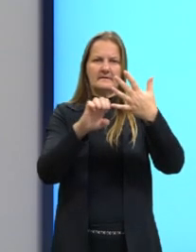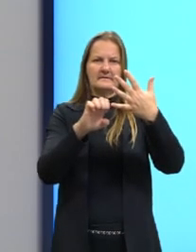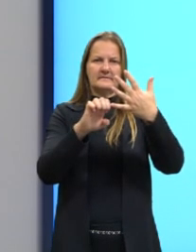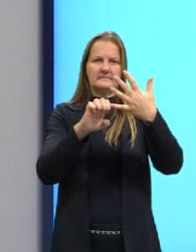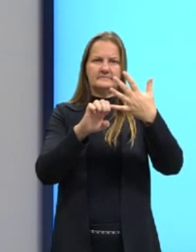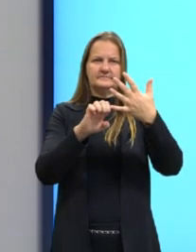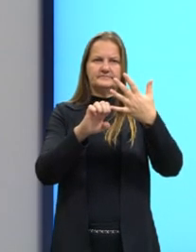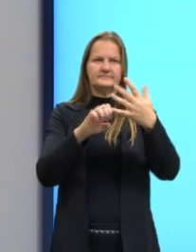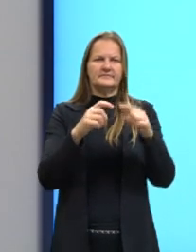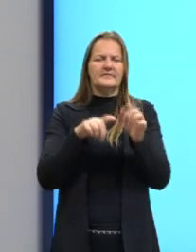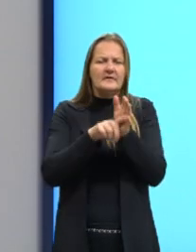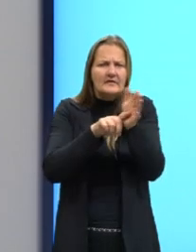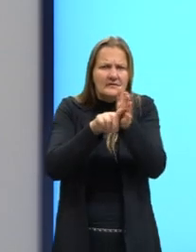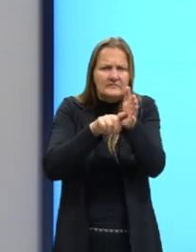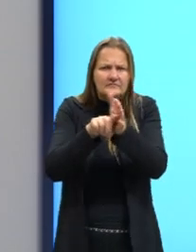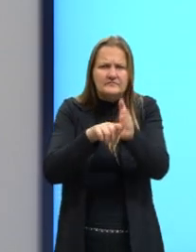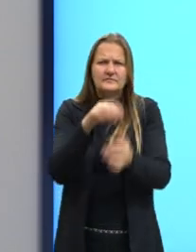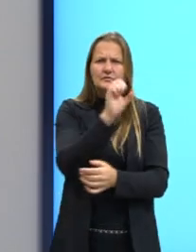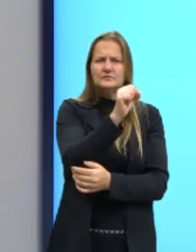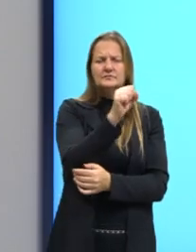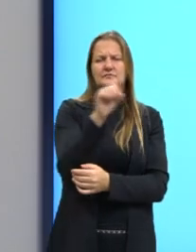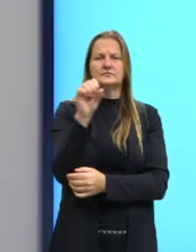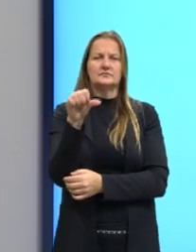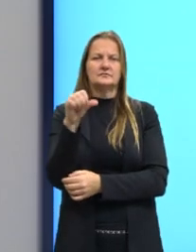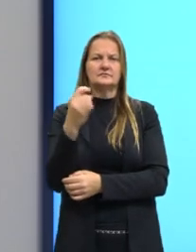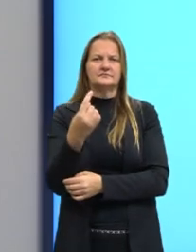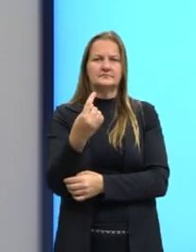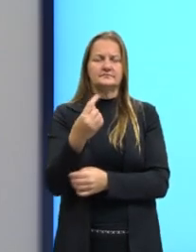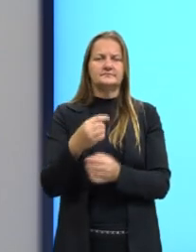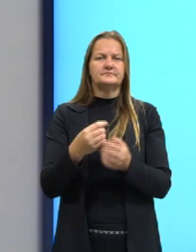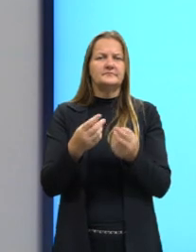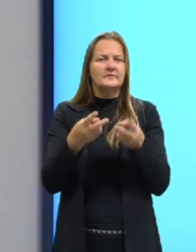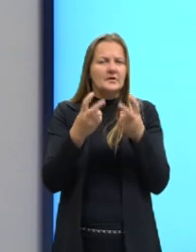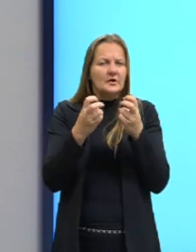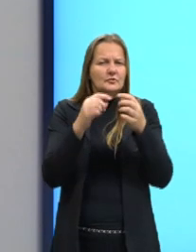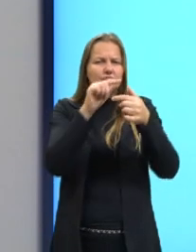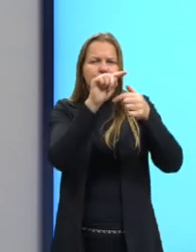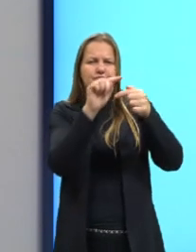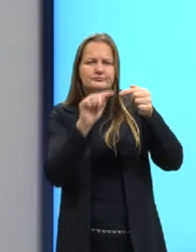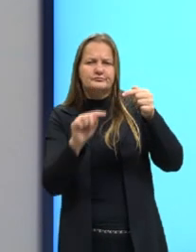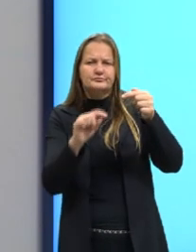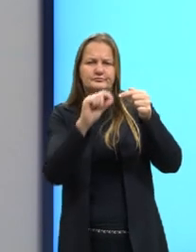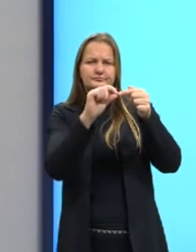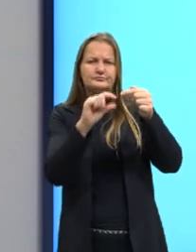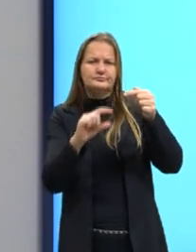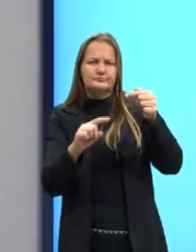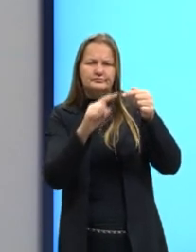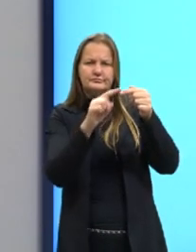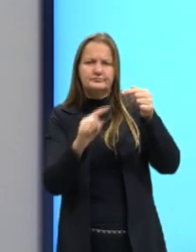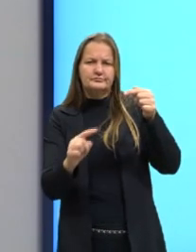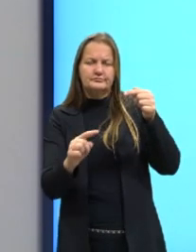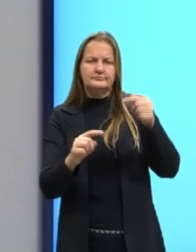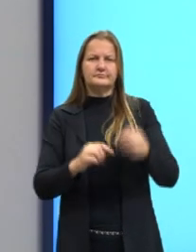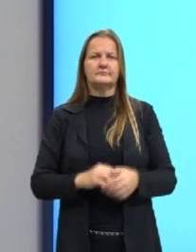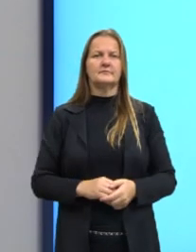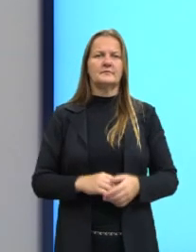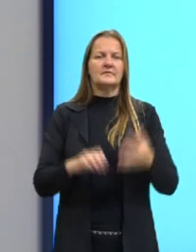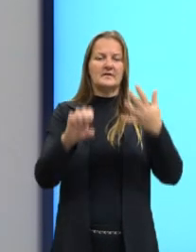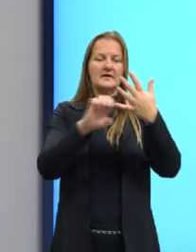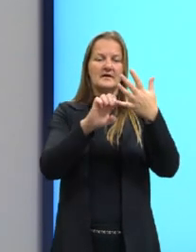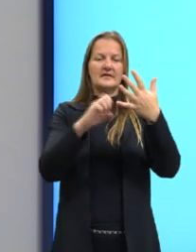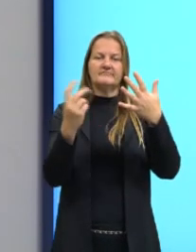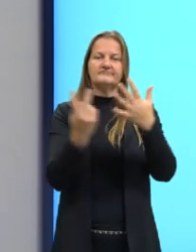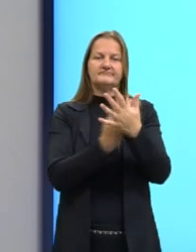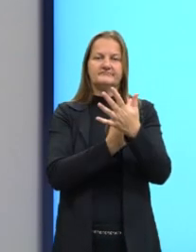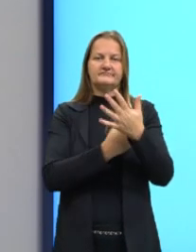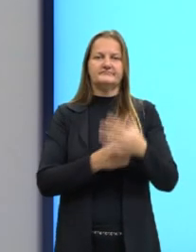gente olhar o analisar aqui de 88 a 91 ela tem um declínio aqui né de 88 89 Então